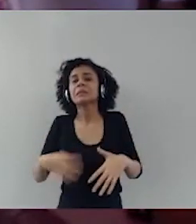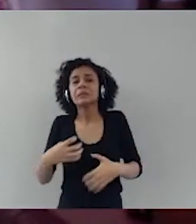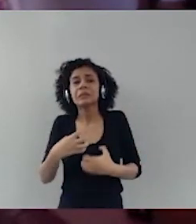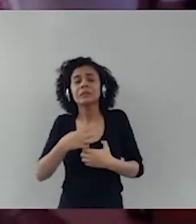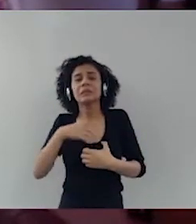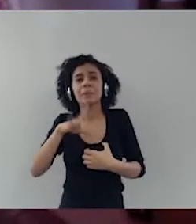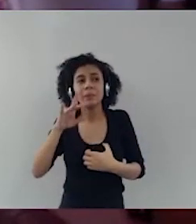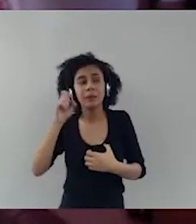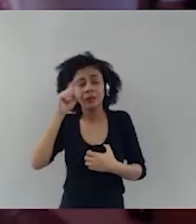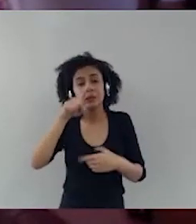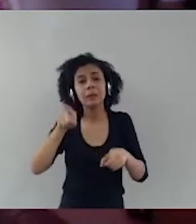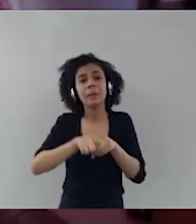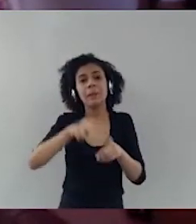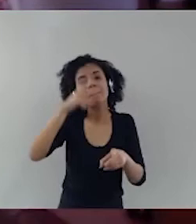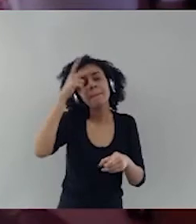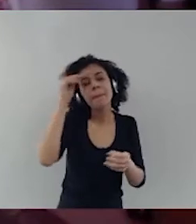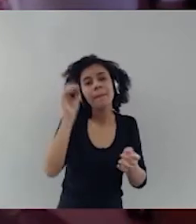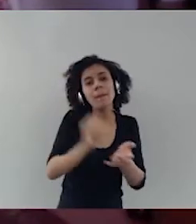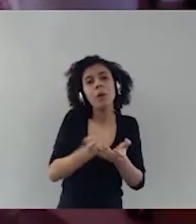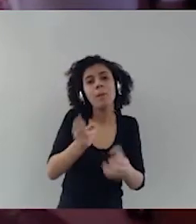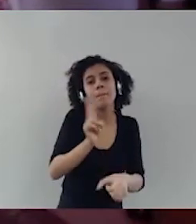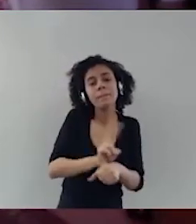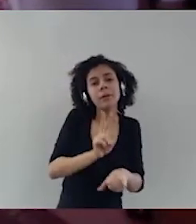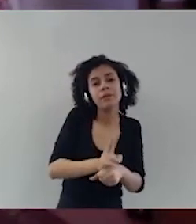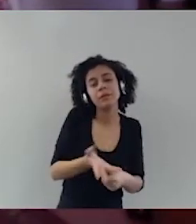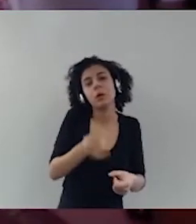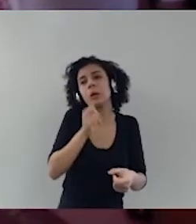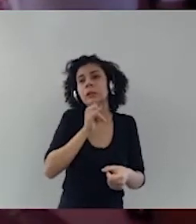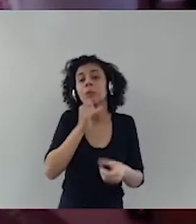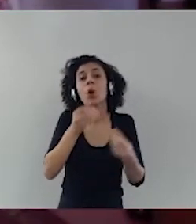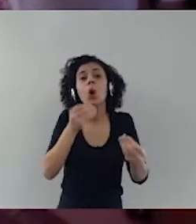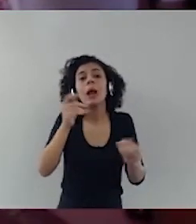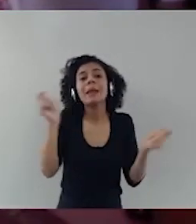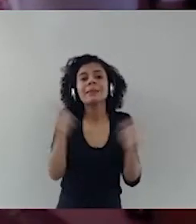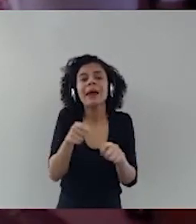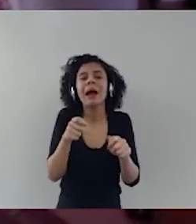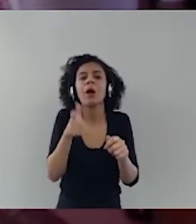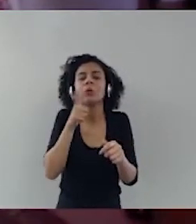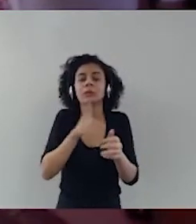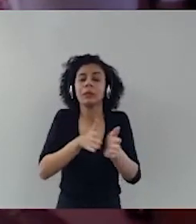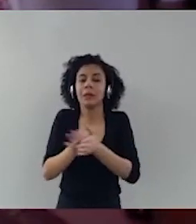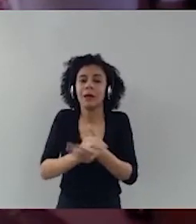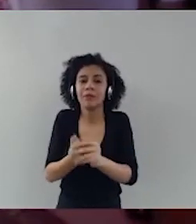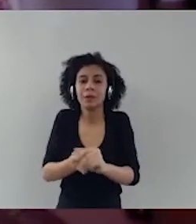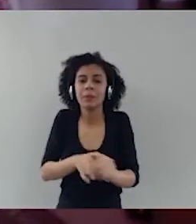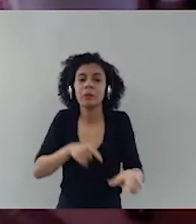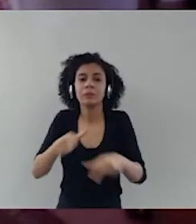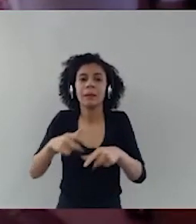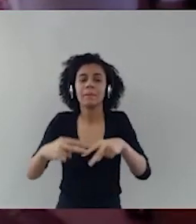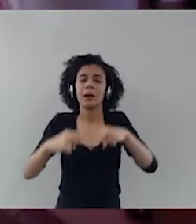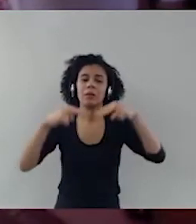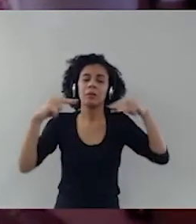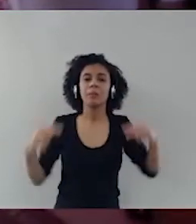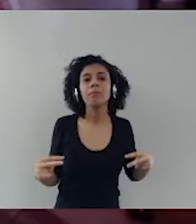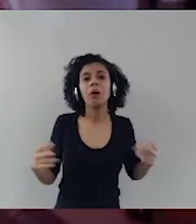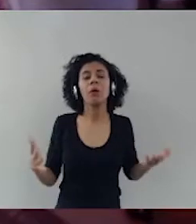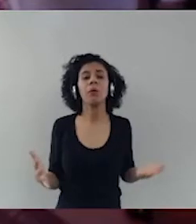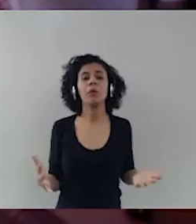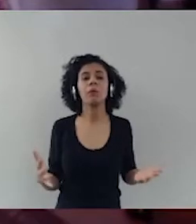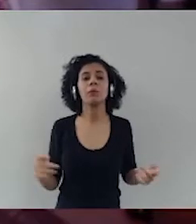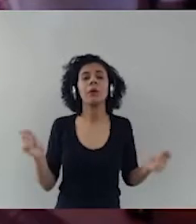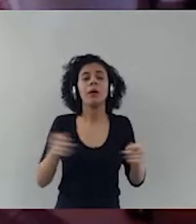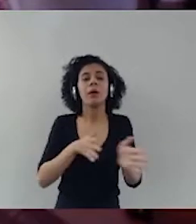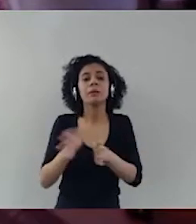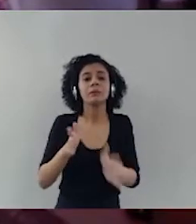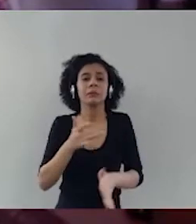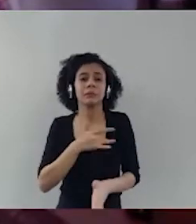cumprir ditames de proteção e prevenção, como lavar as mãos, distanciamento e trabalho remoto, quem tem acesso a serviços